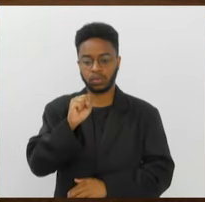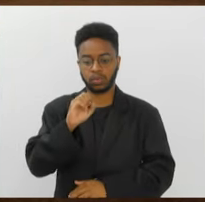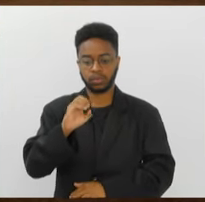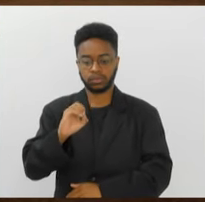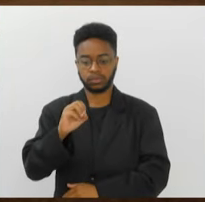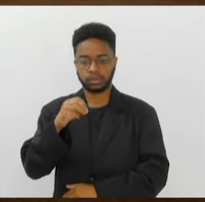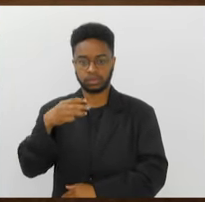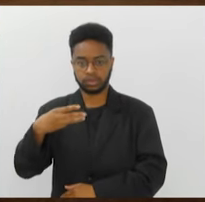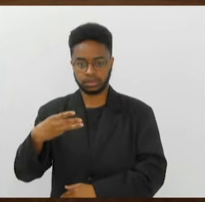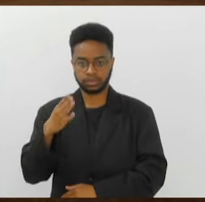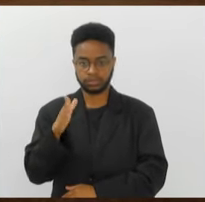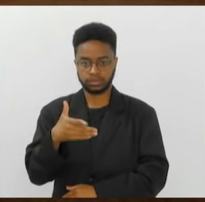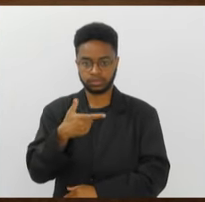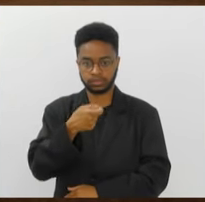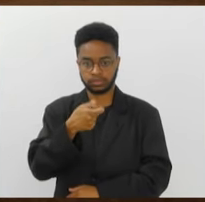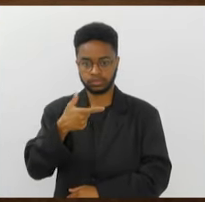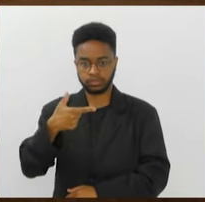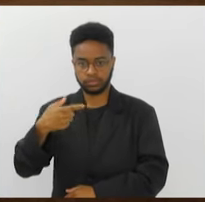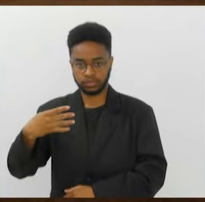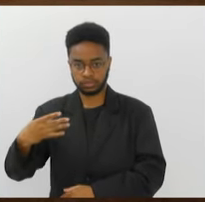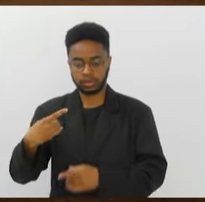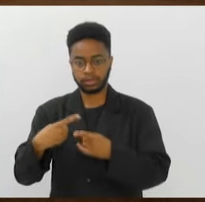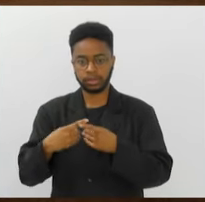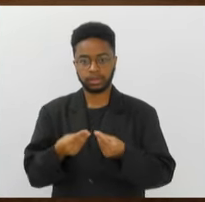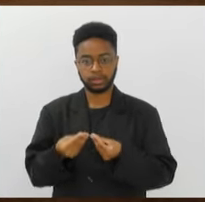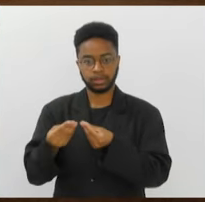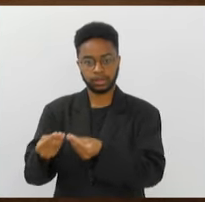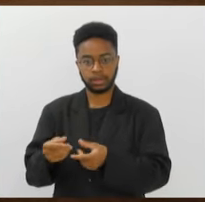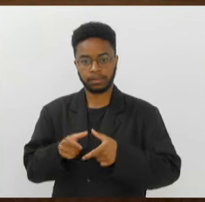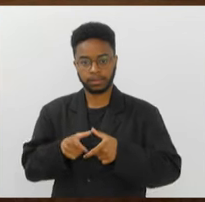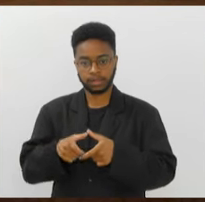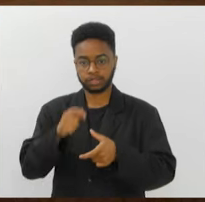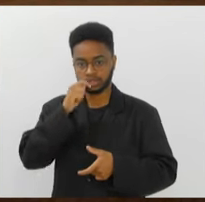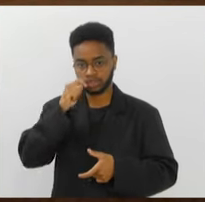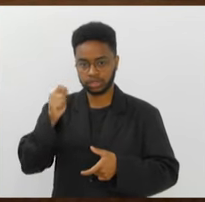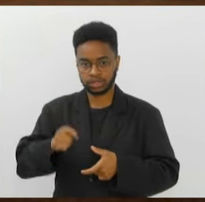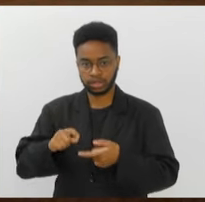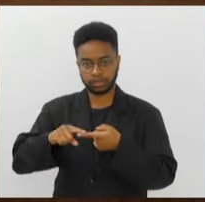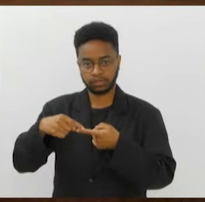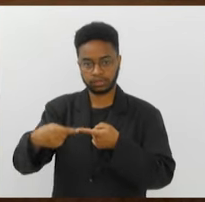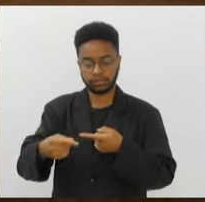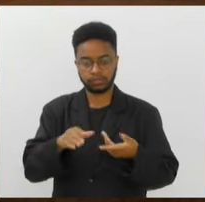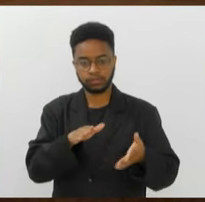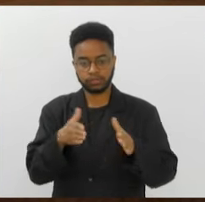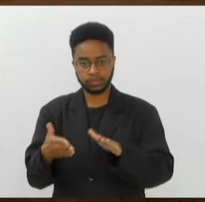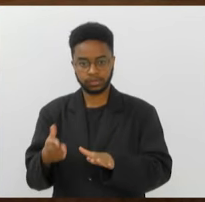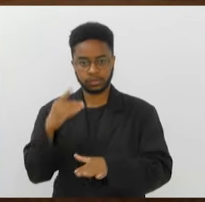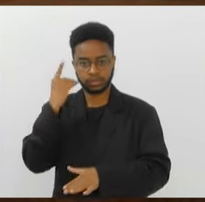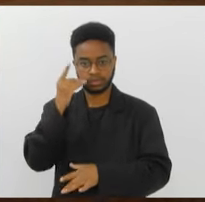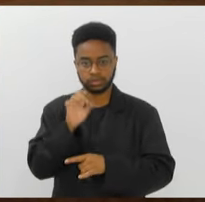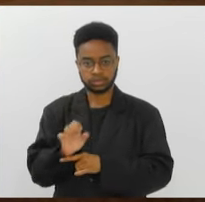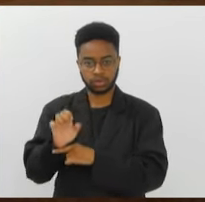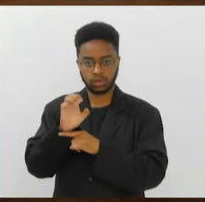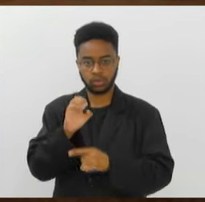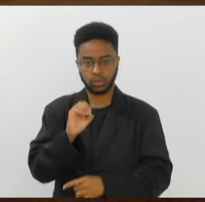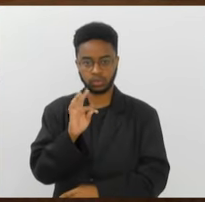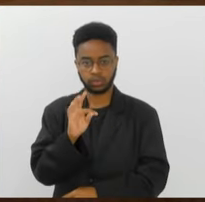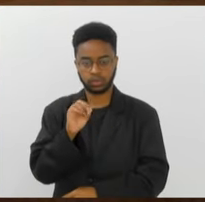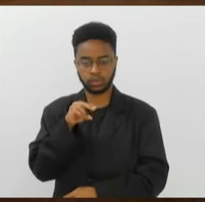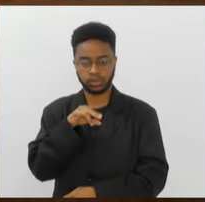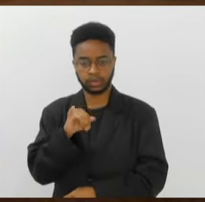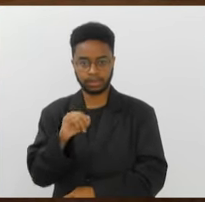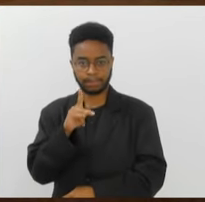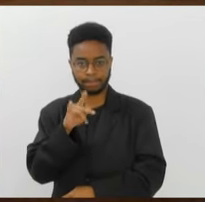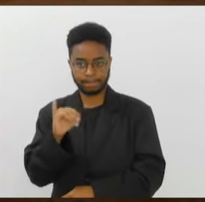de 24, que concede a medalha Tiradentes pós-morte ao deputado estadual Otoni Pai, porque